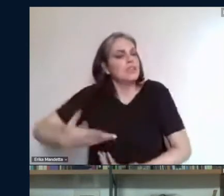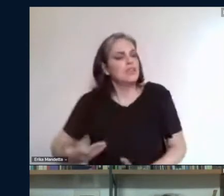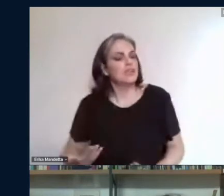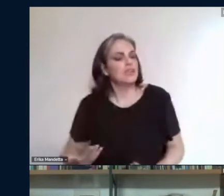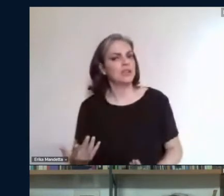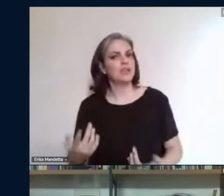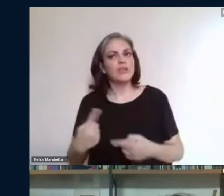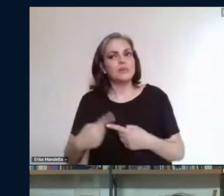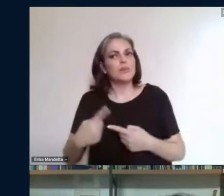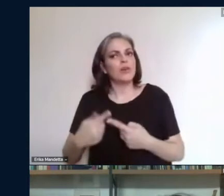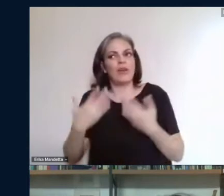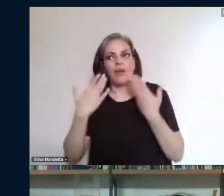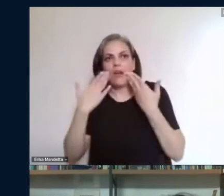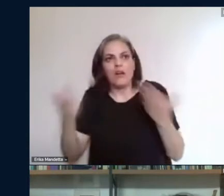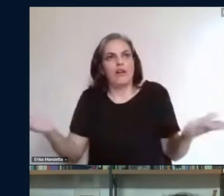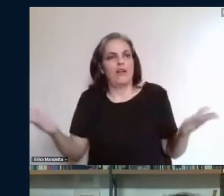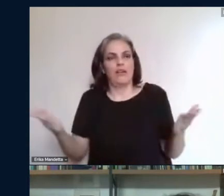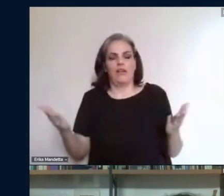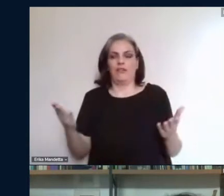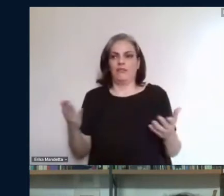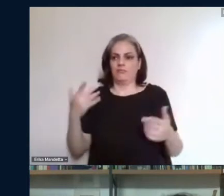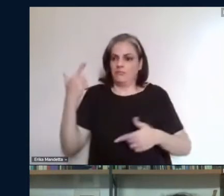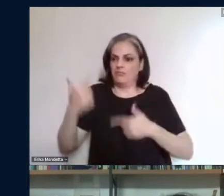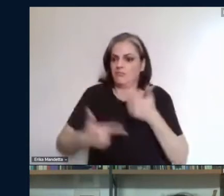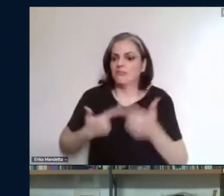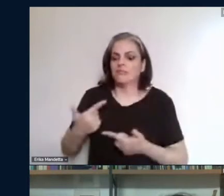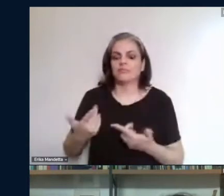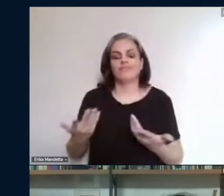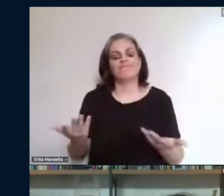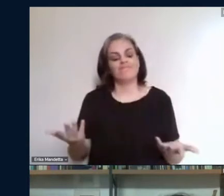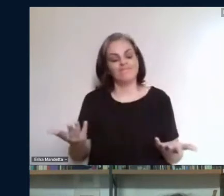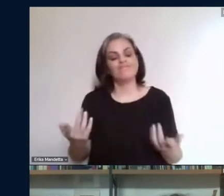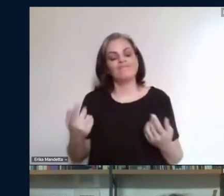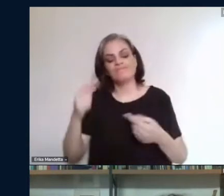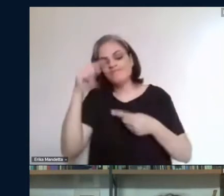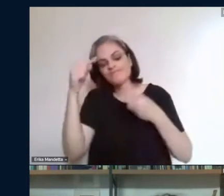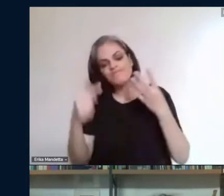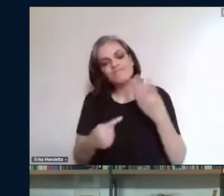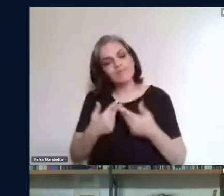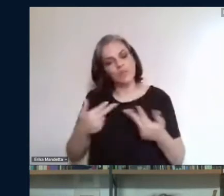exposta, né, então, são questões assim, para poder pensar,